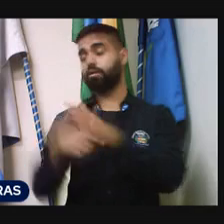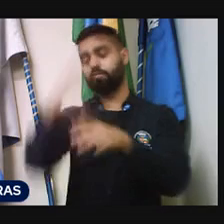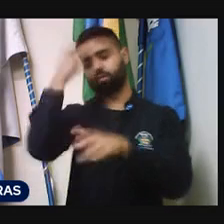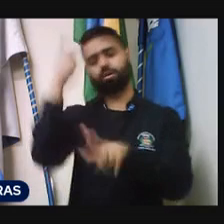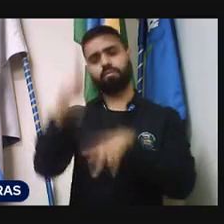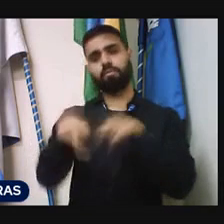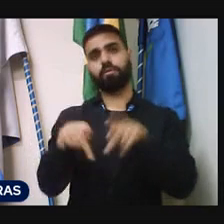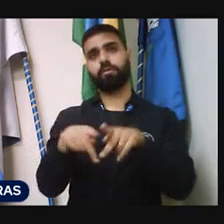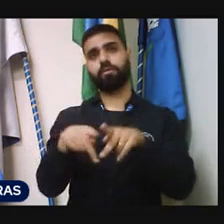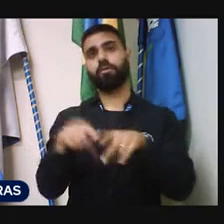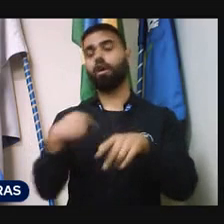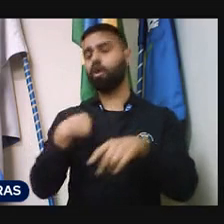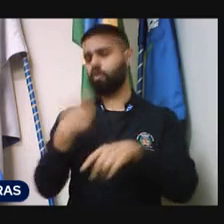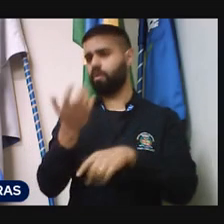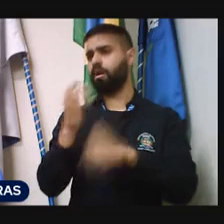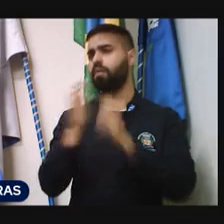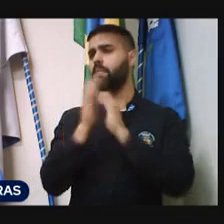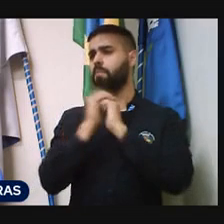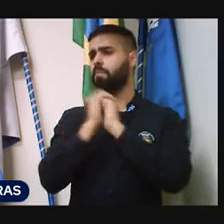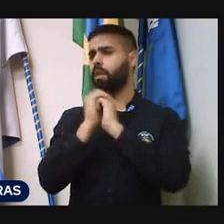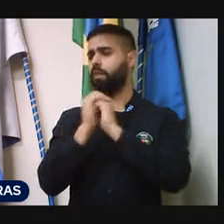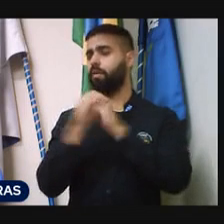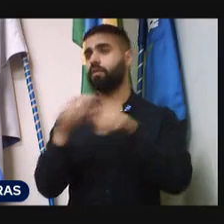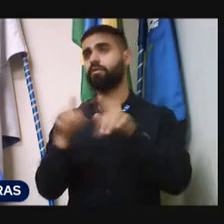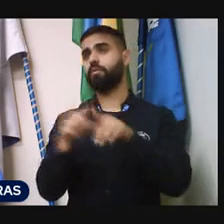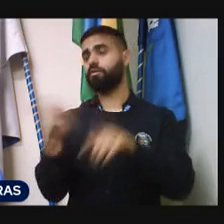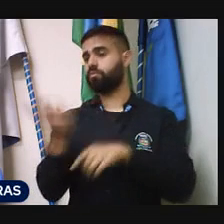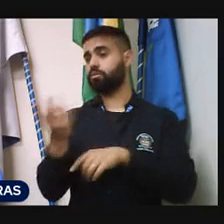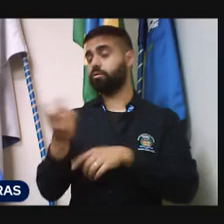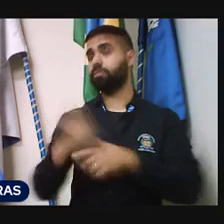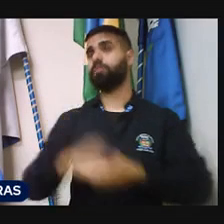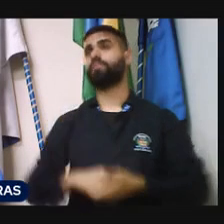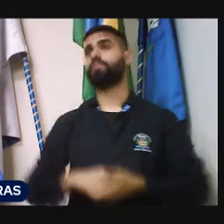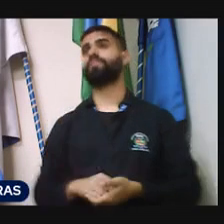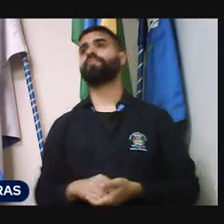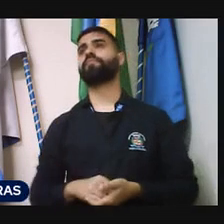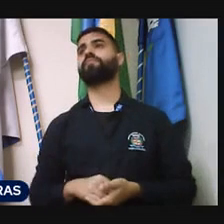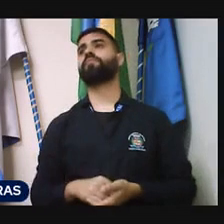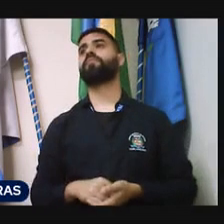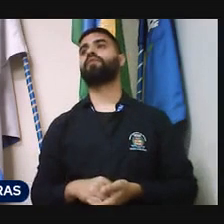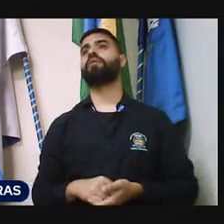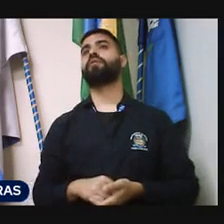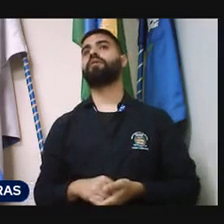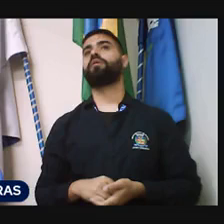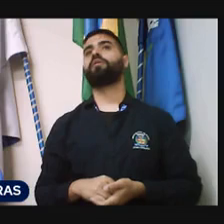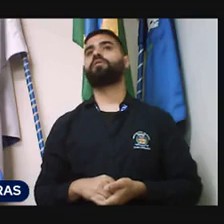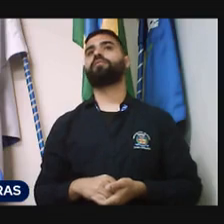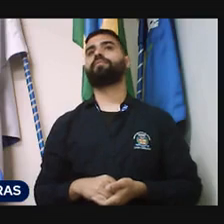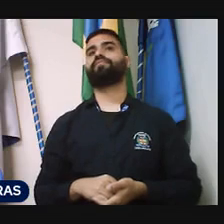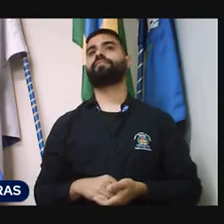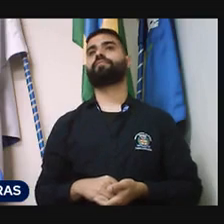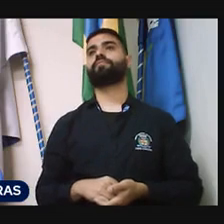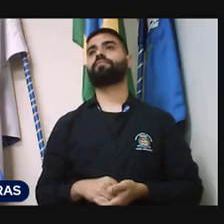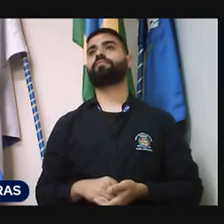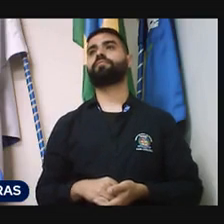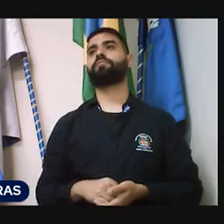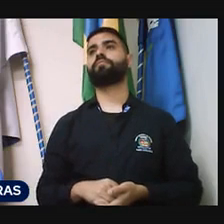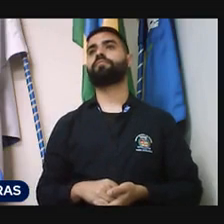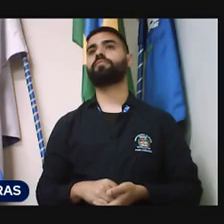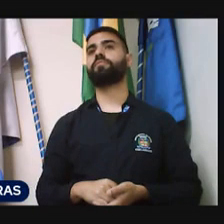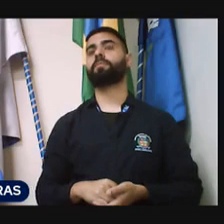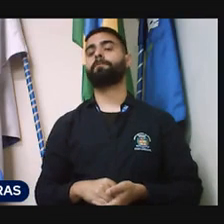então fica aqui quero parabenizar você vocês quero agradecer a Conservatória e a vocês